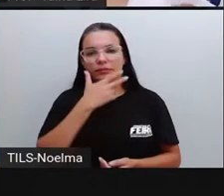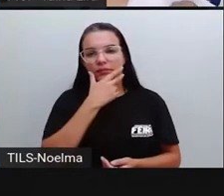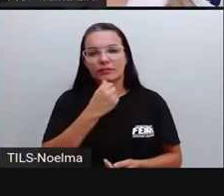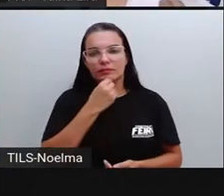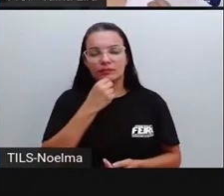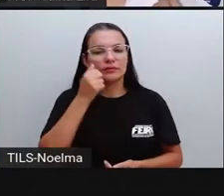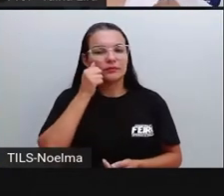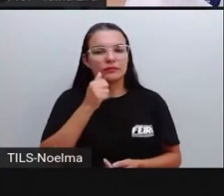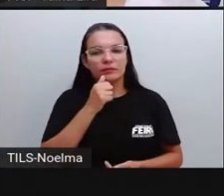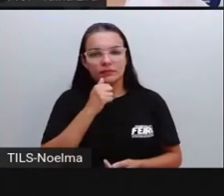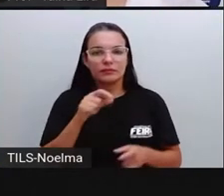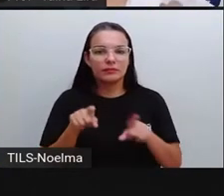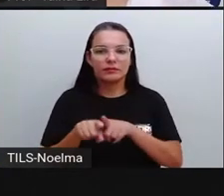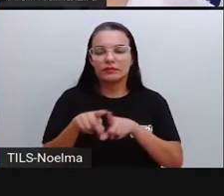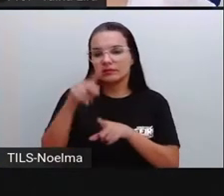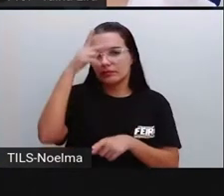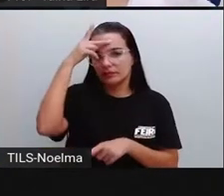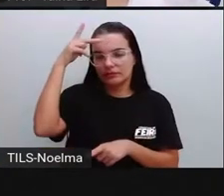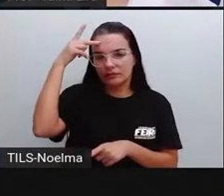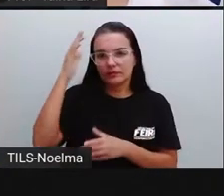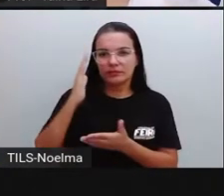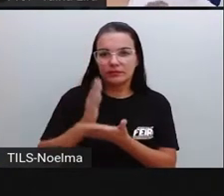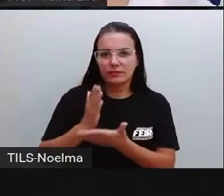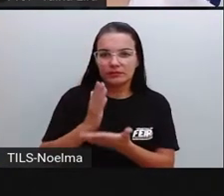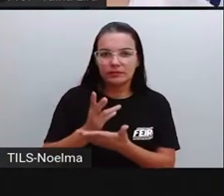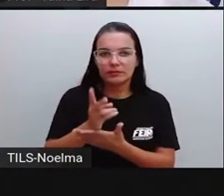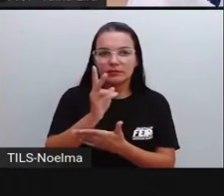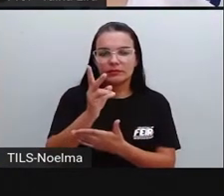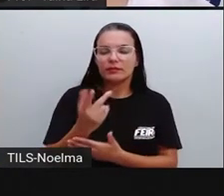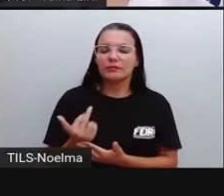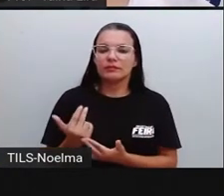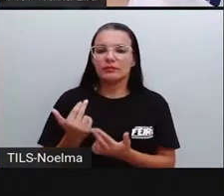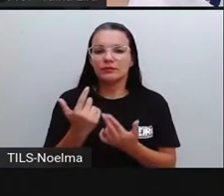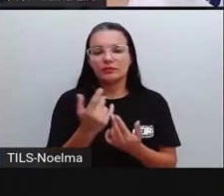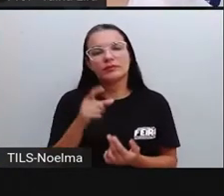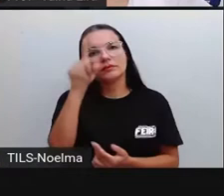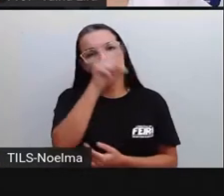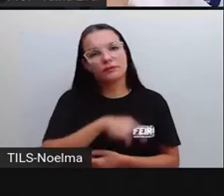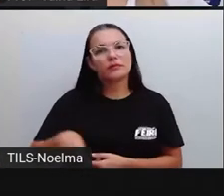os tradicionais, tá? Então,